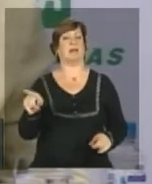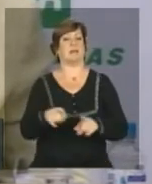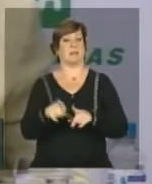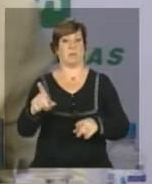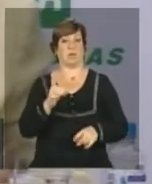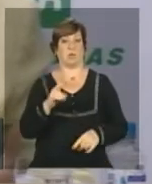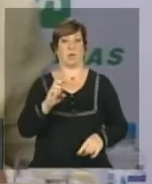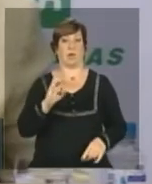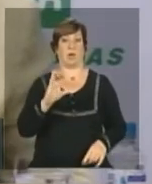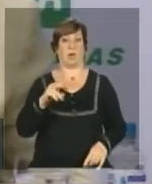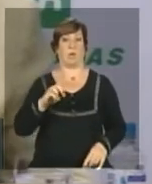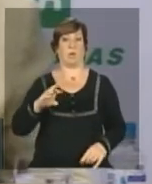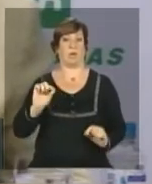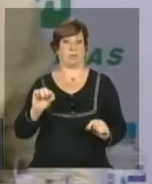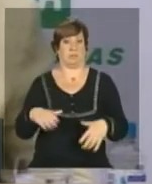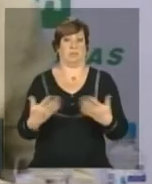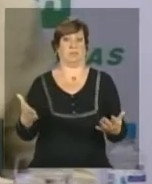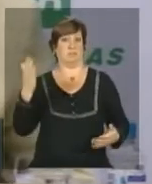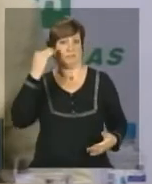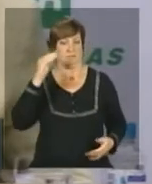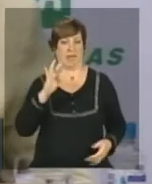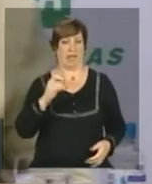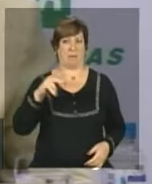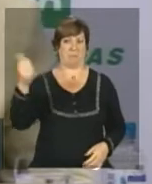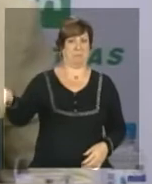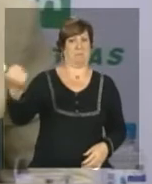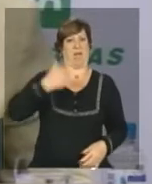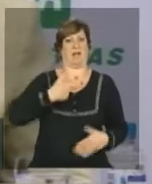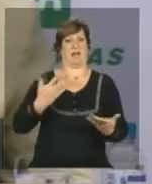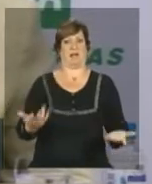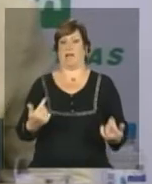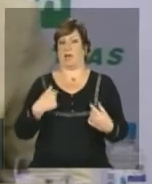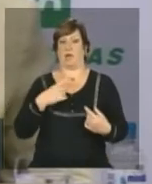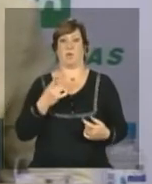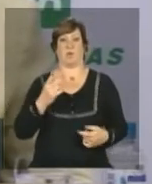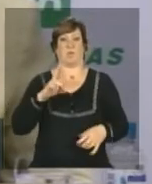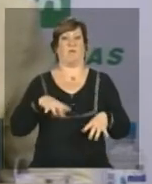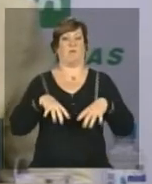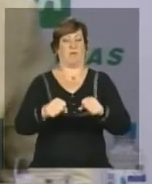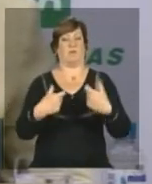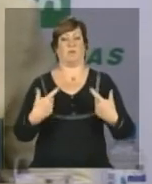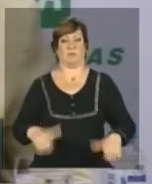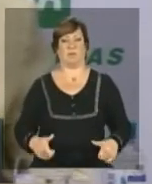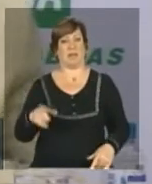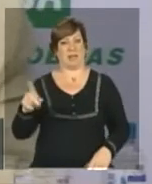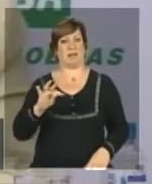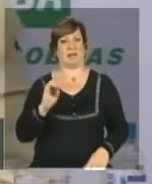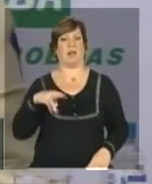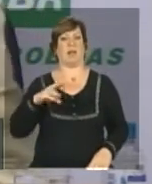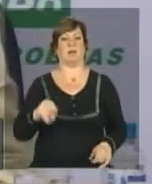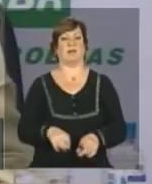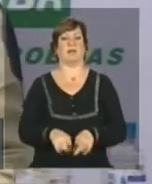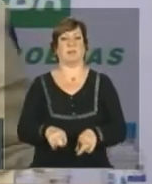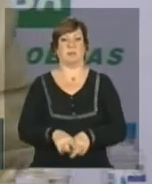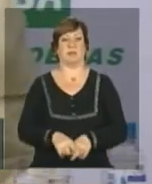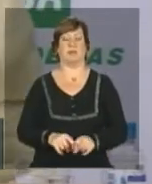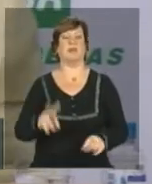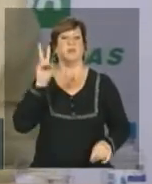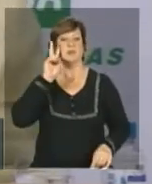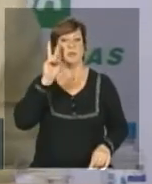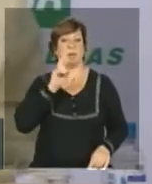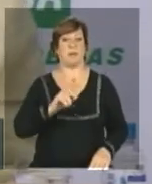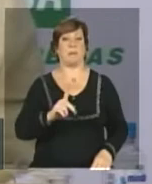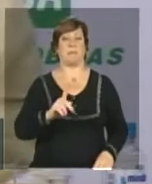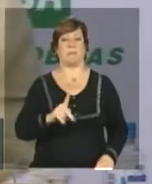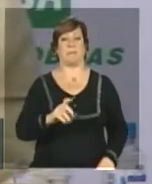em economia, que é mais técnico que isso, mais técnico do que eu, que não tenho doutorado. Então, ele é técnico também. Com relação à PDVSA,